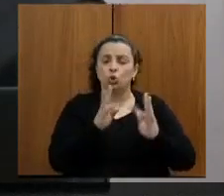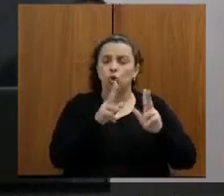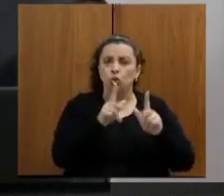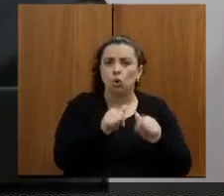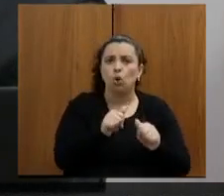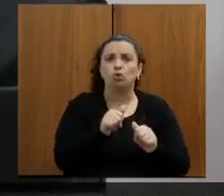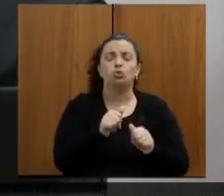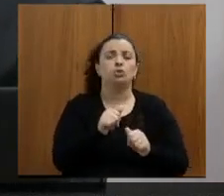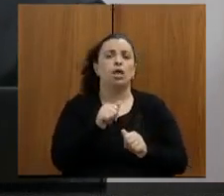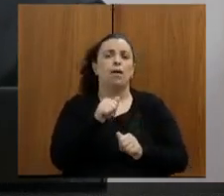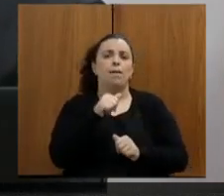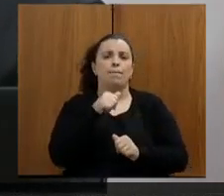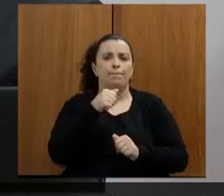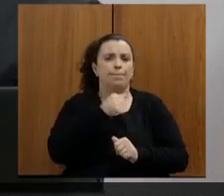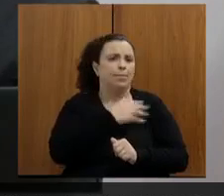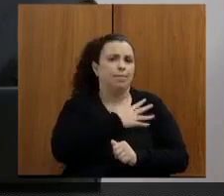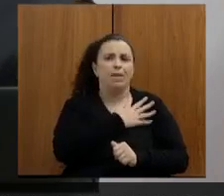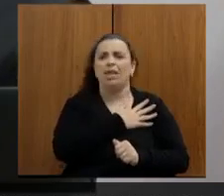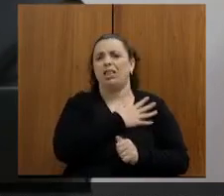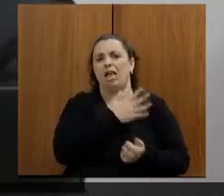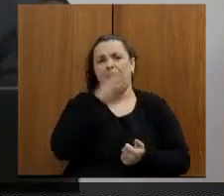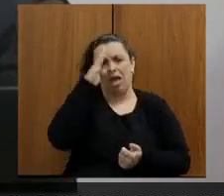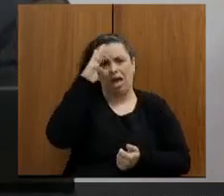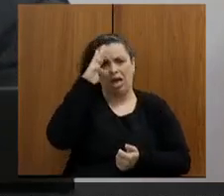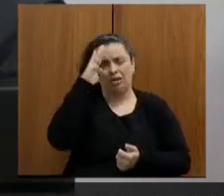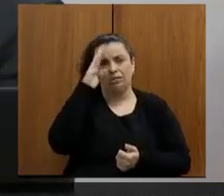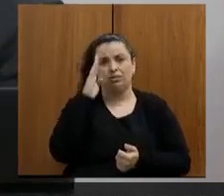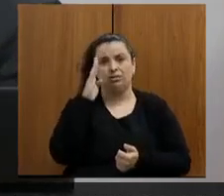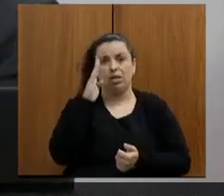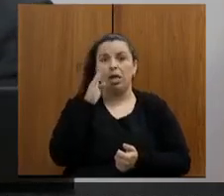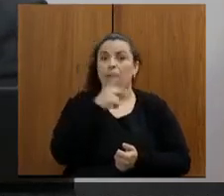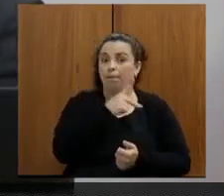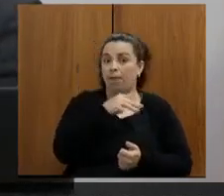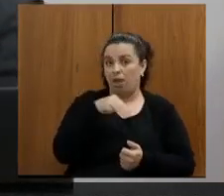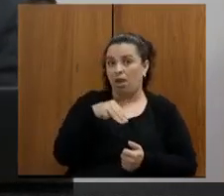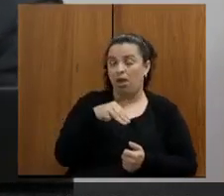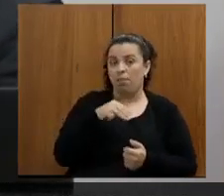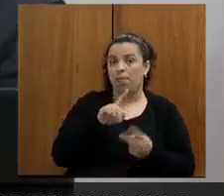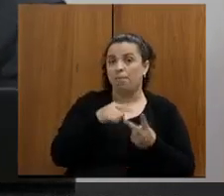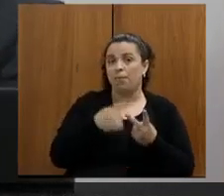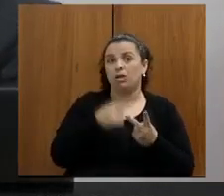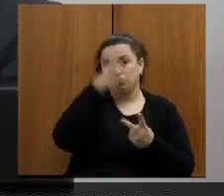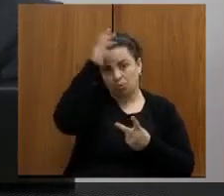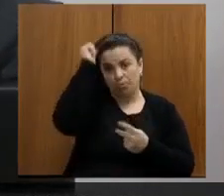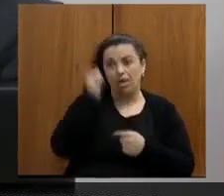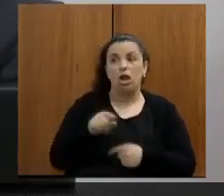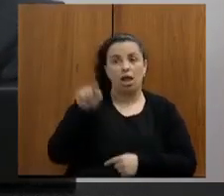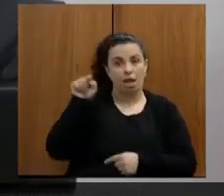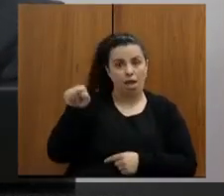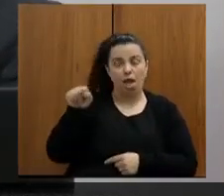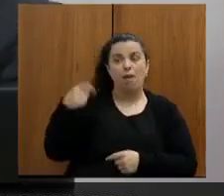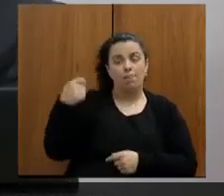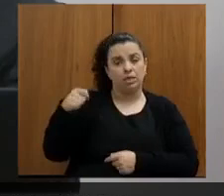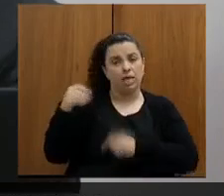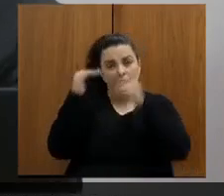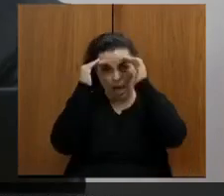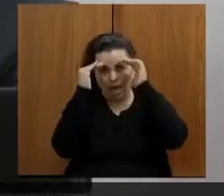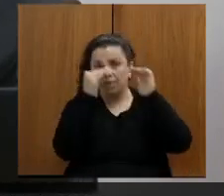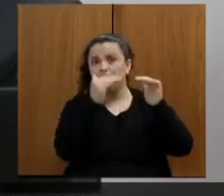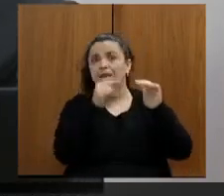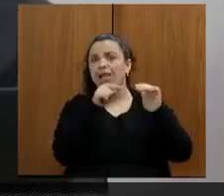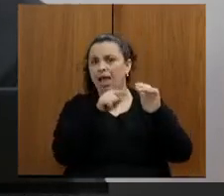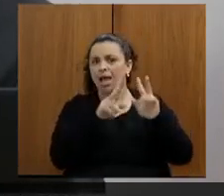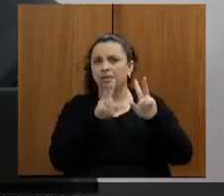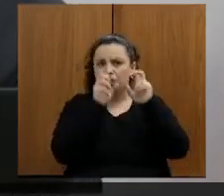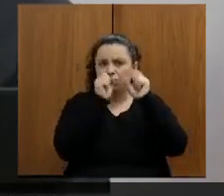bombeiro foi criado em 1911 Esse moço precisa começar a respeitar essas